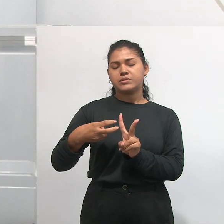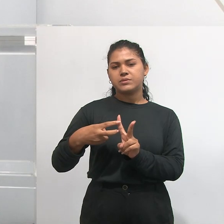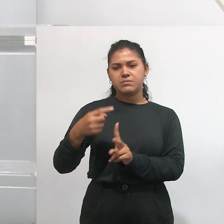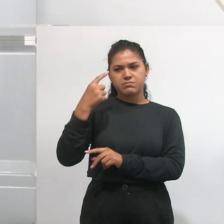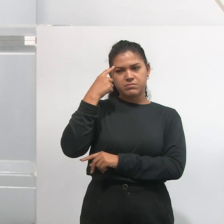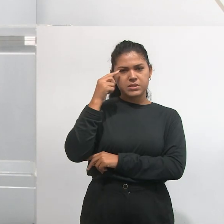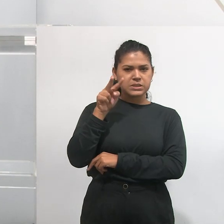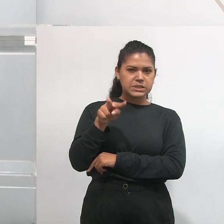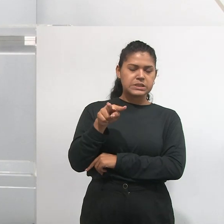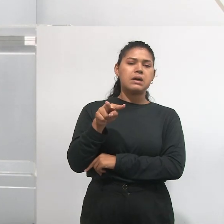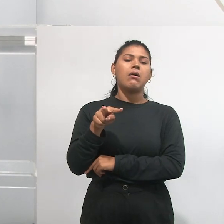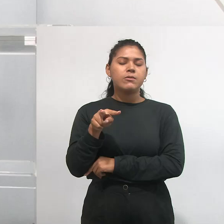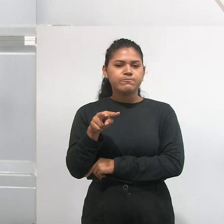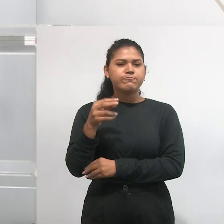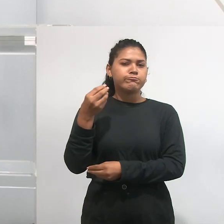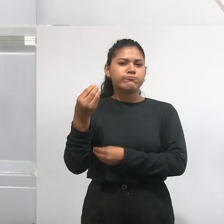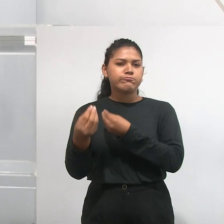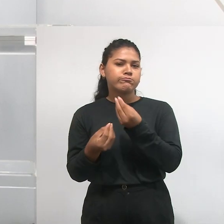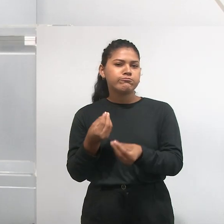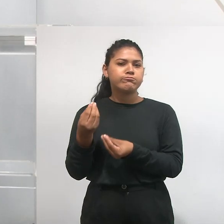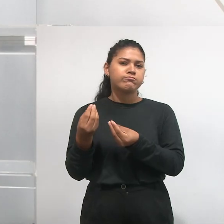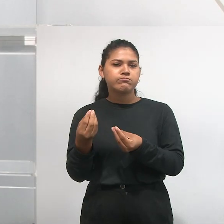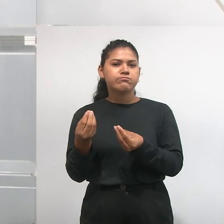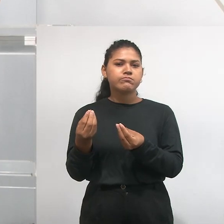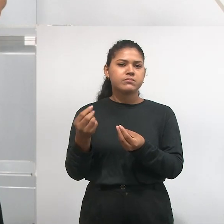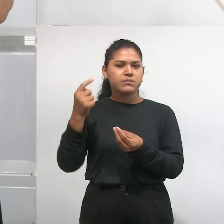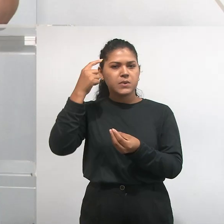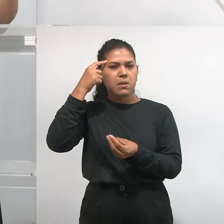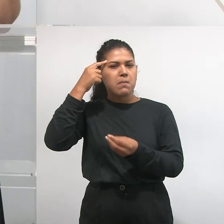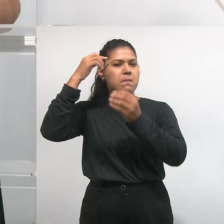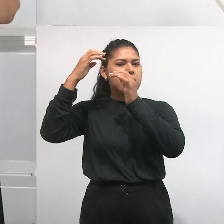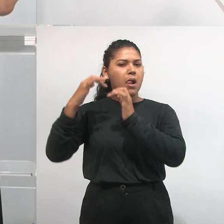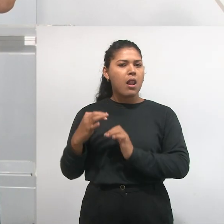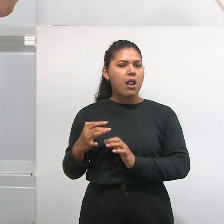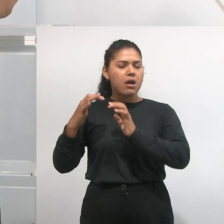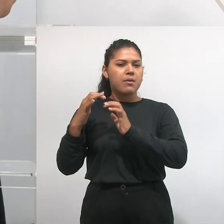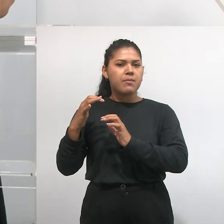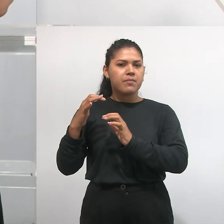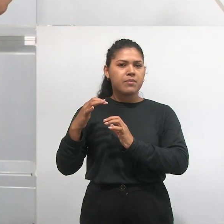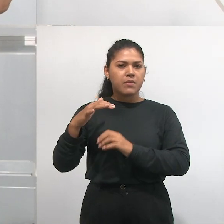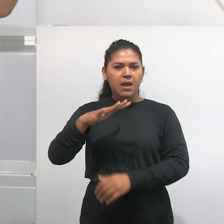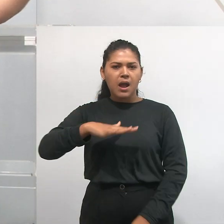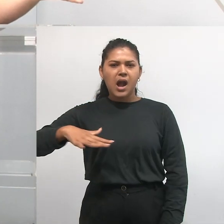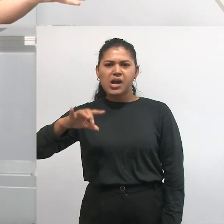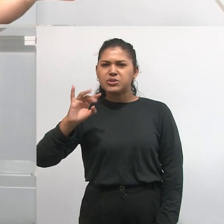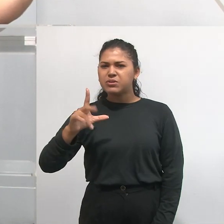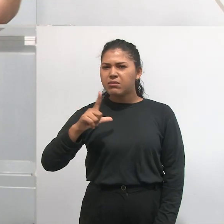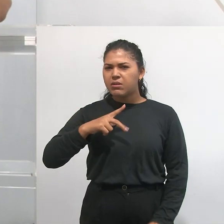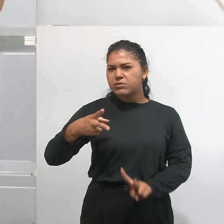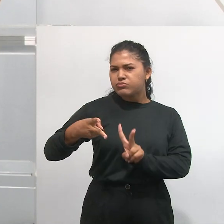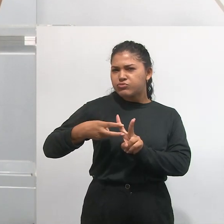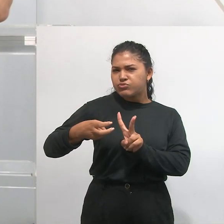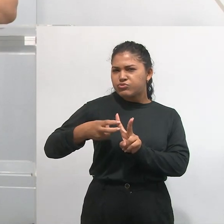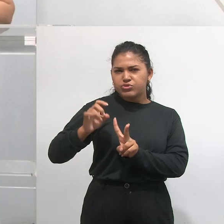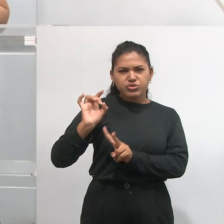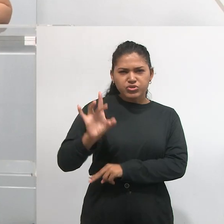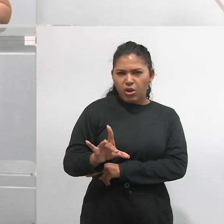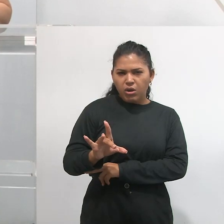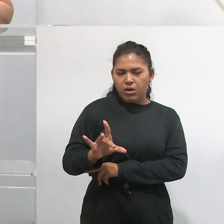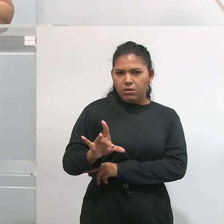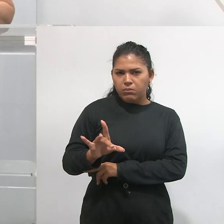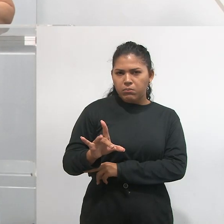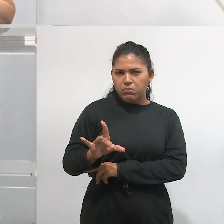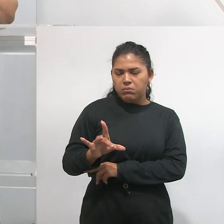logo reflete sobre a questão de a Amazônia só tem índios. Isso é